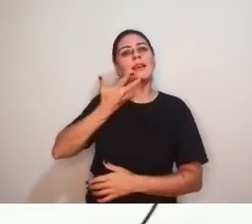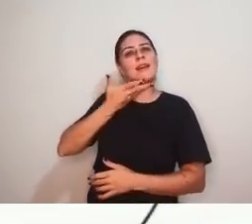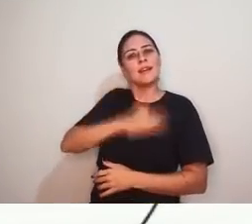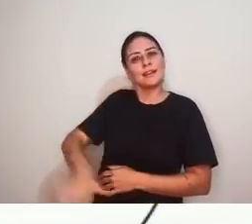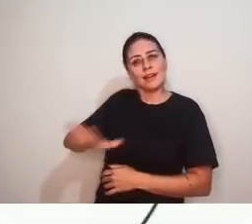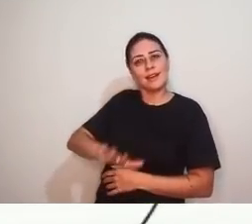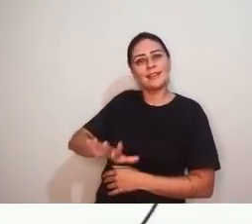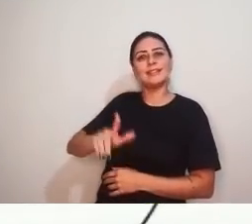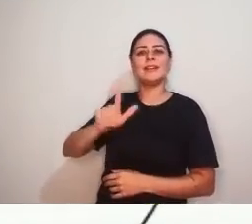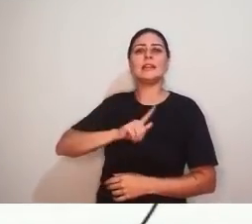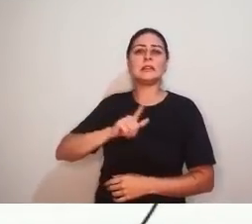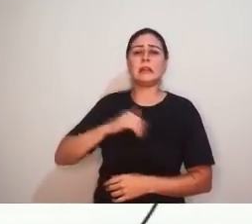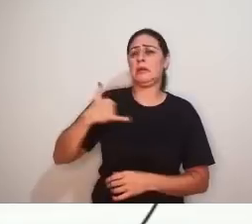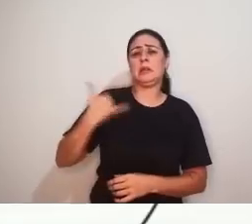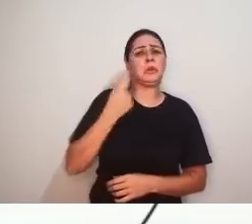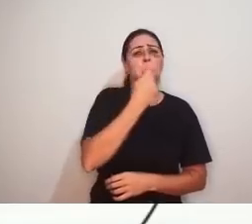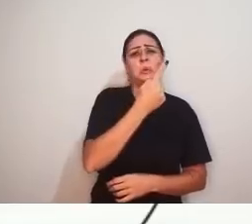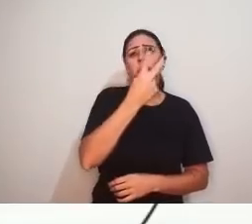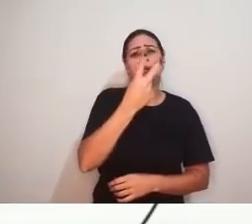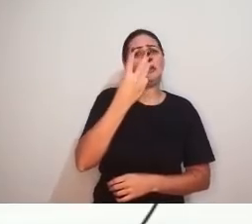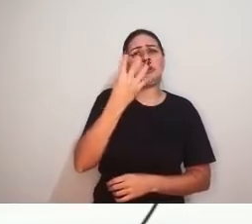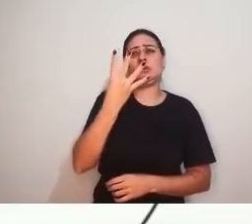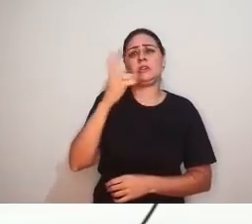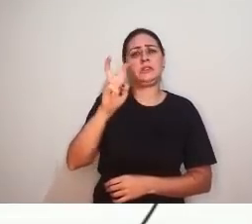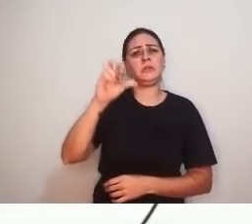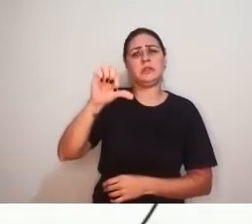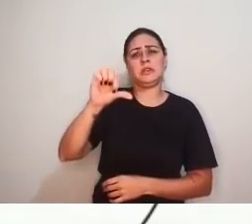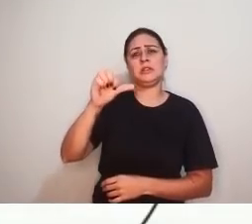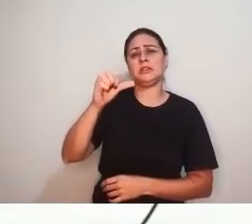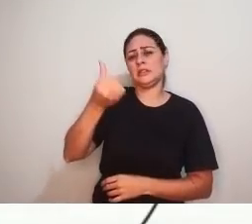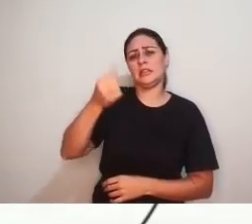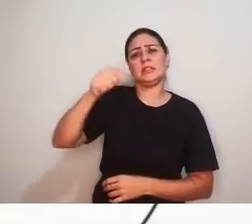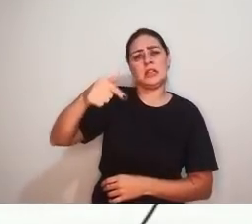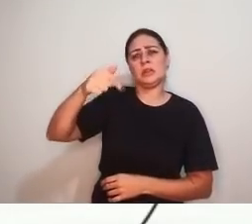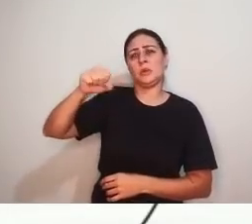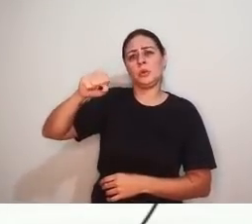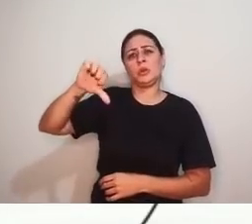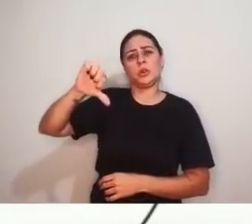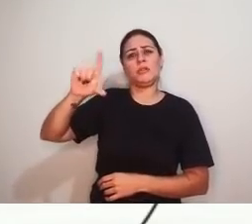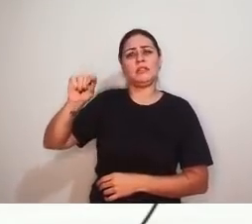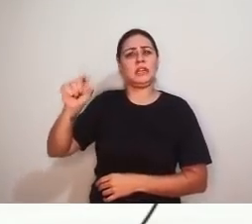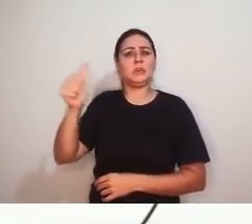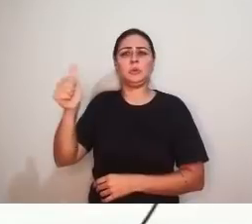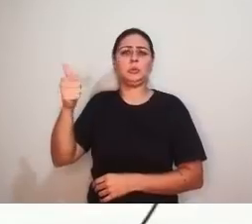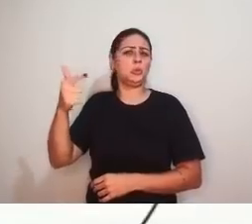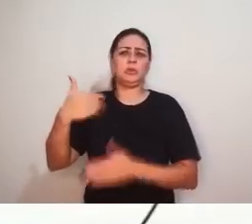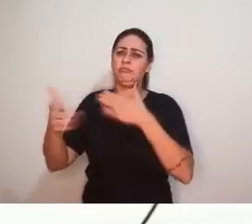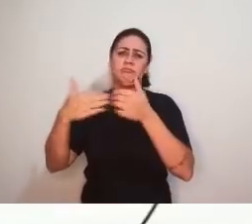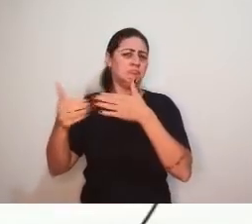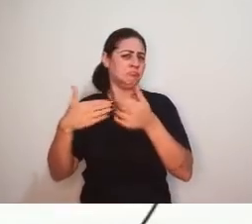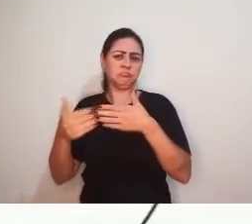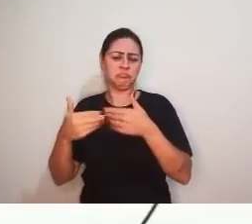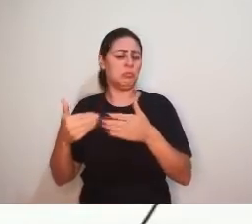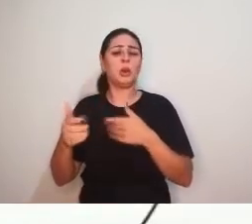aluno, do meu aprendiz, da minha criança, tenha ela 1, 2, 3, 4, 5, 6, 7, 8, 9, 10, 11, 12 anos, não importa.